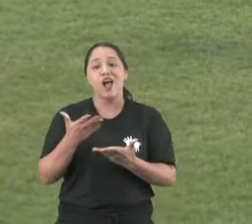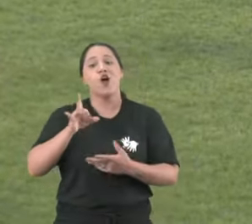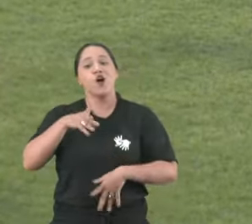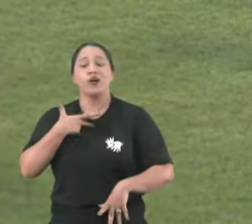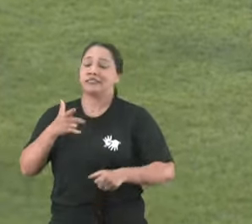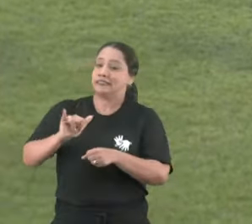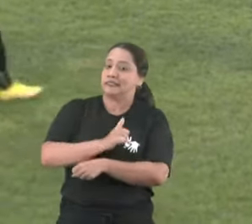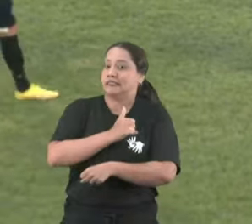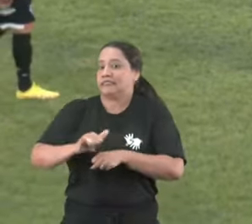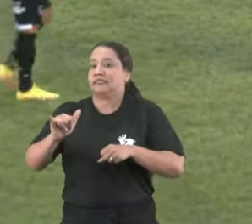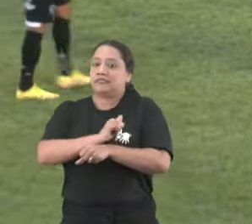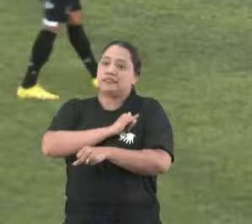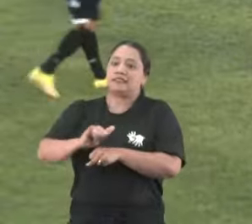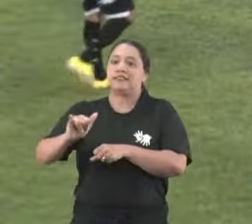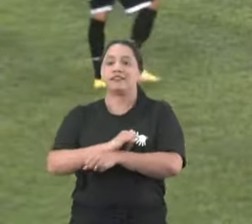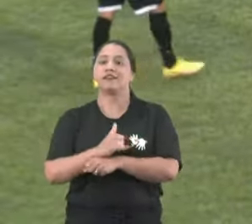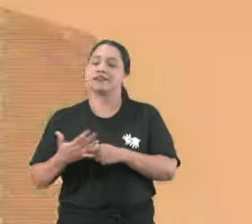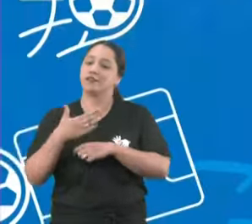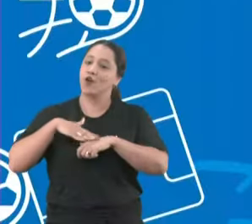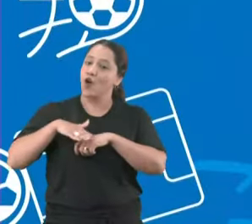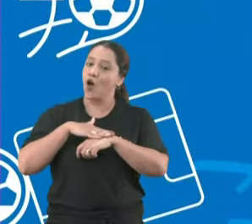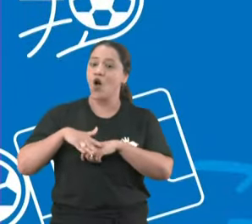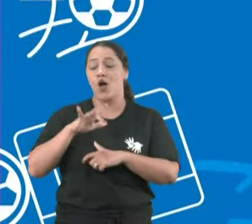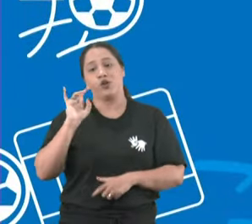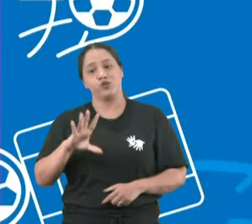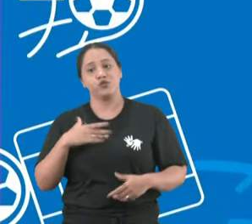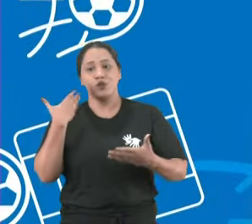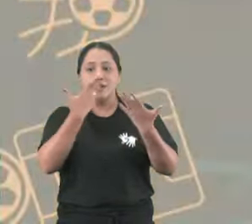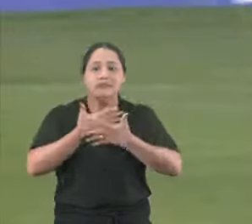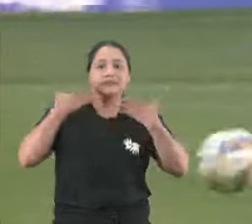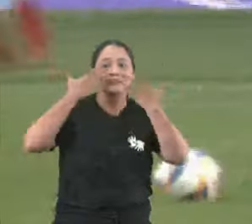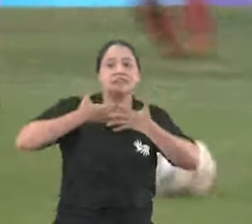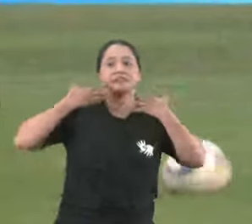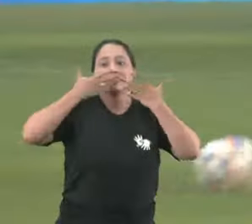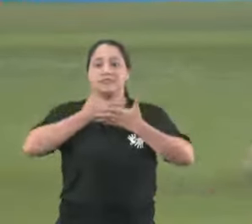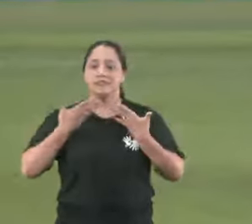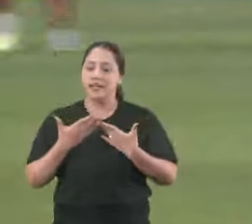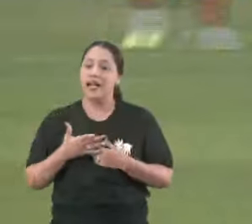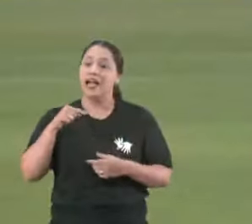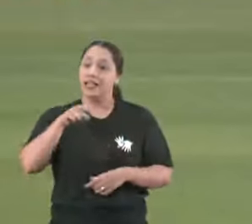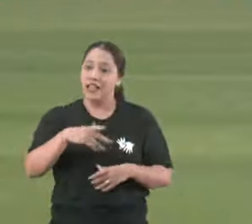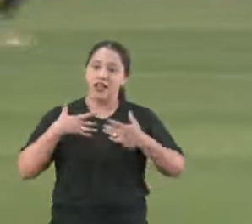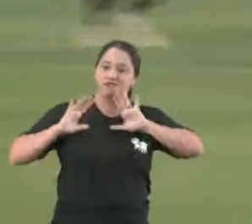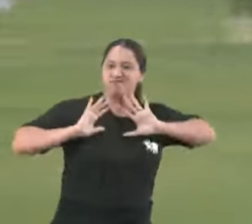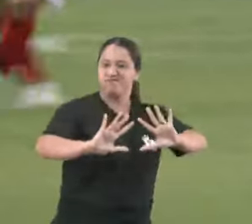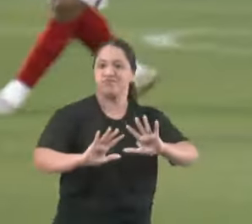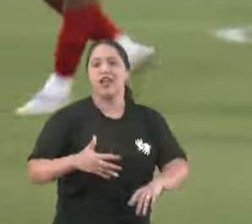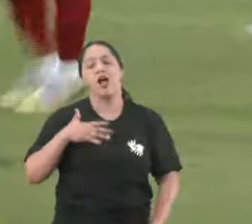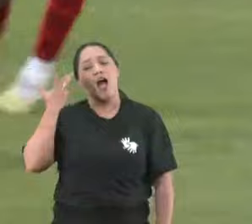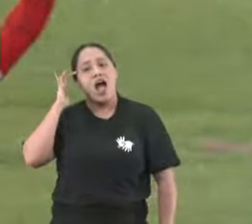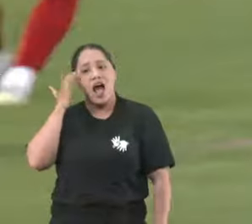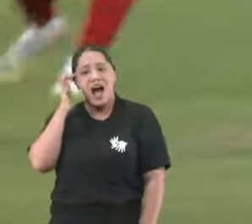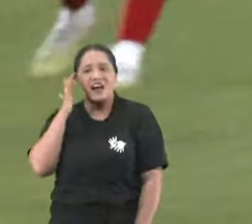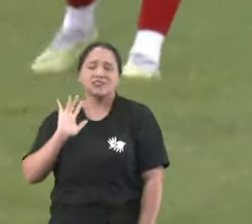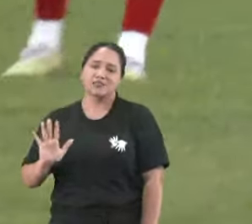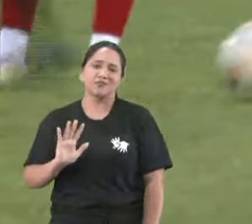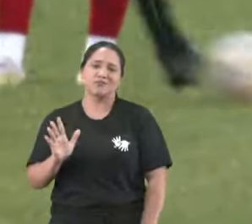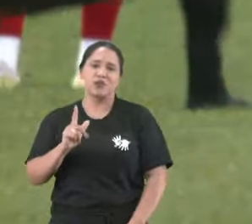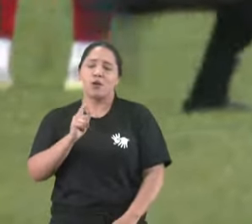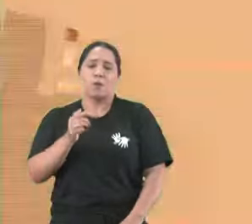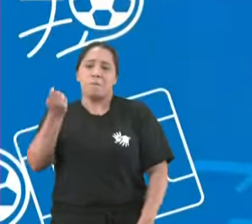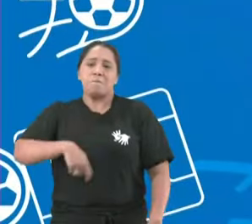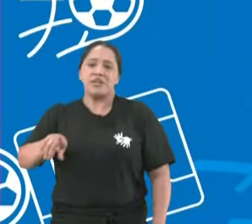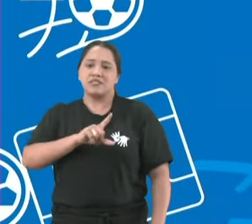administrando na conversa, Alberto. Só, por enquanto, só administrando na conversa. Nesse lance, acho até que não caberia um